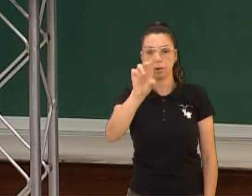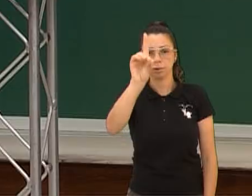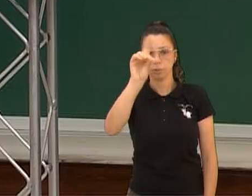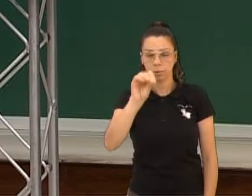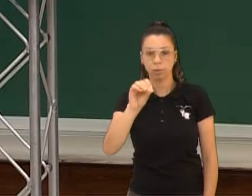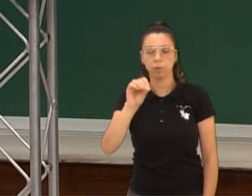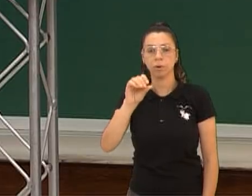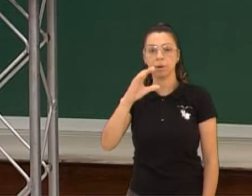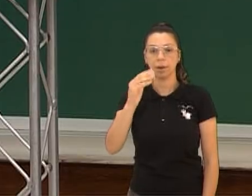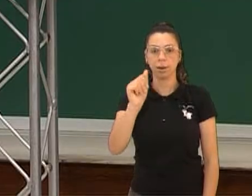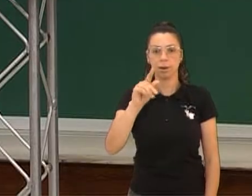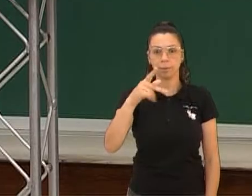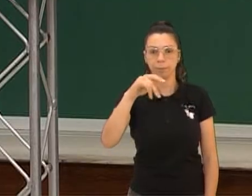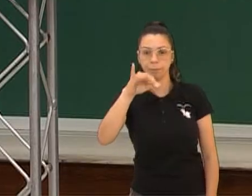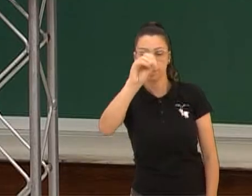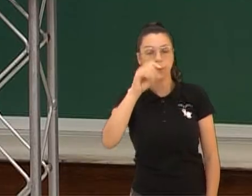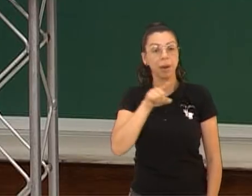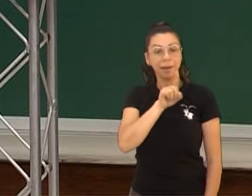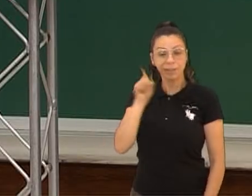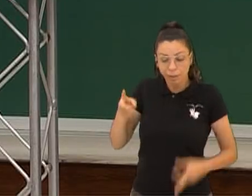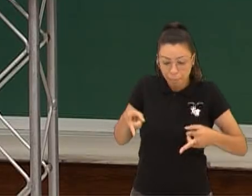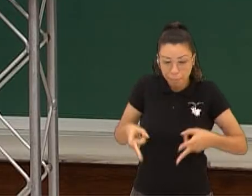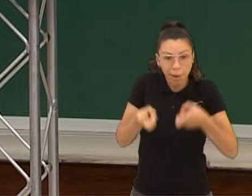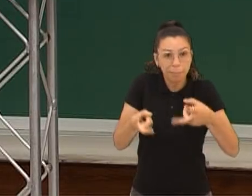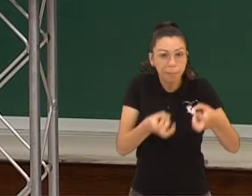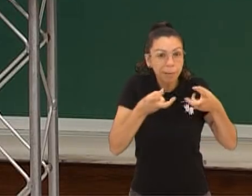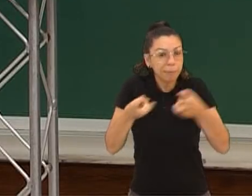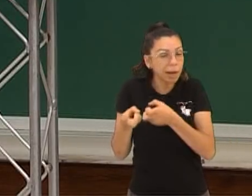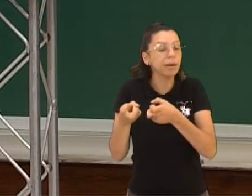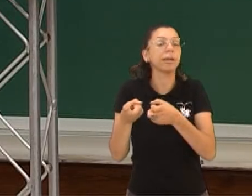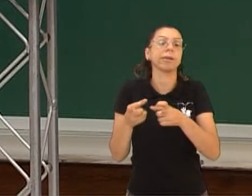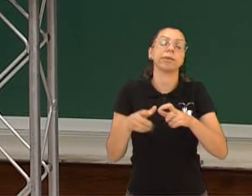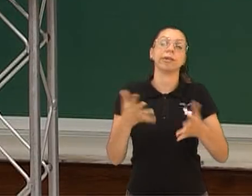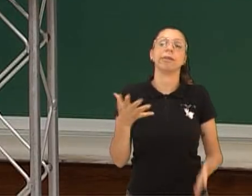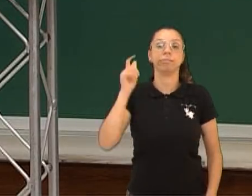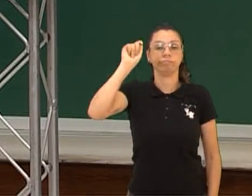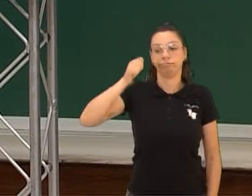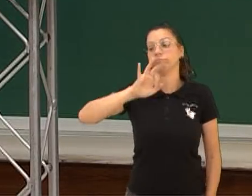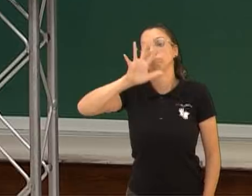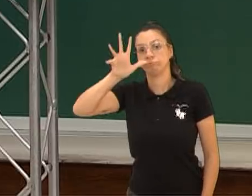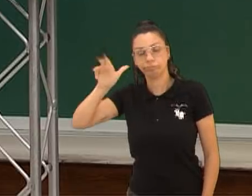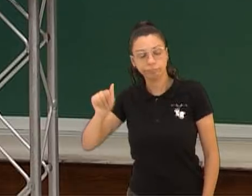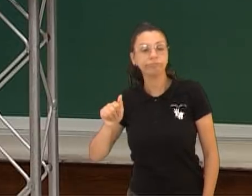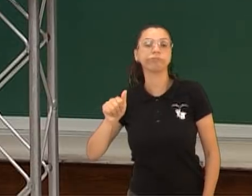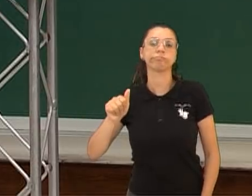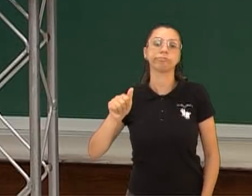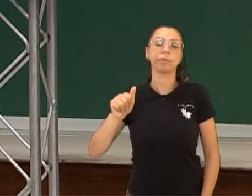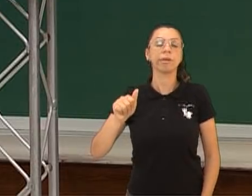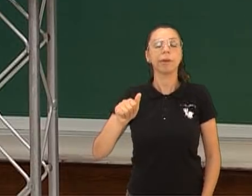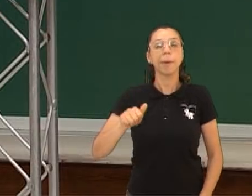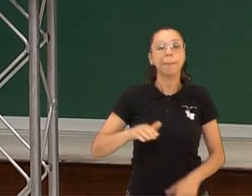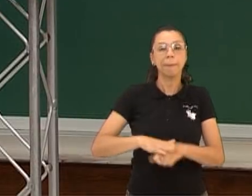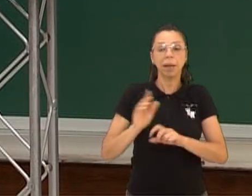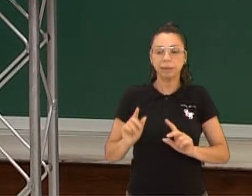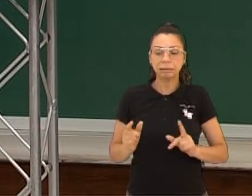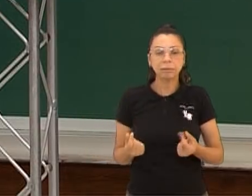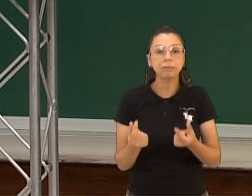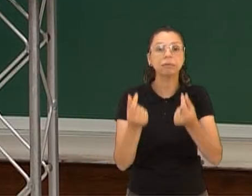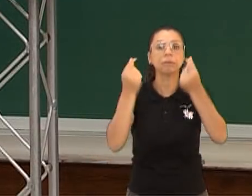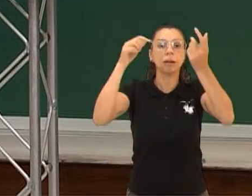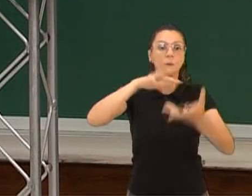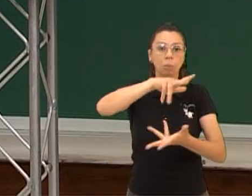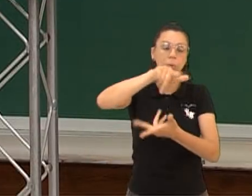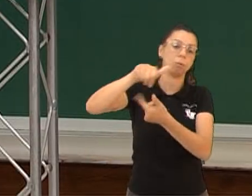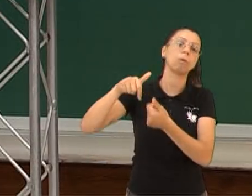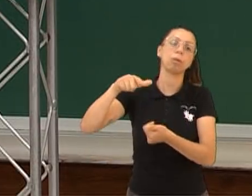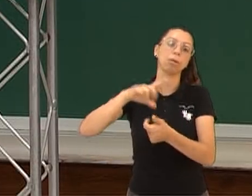Principalmente com esses minerais que são mais preciosos. E a África é líder, as maiores riquezas minerais do planeta